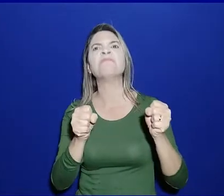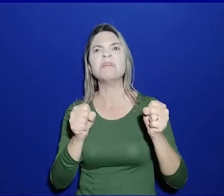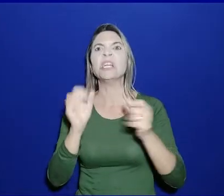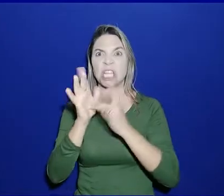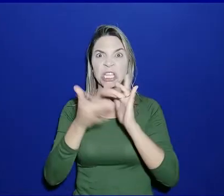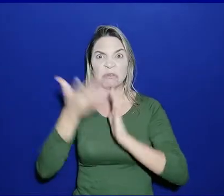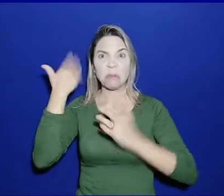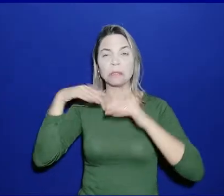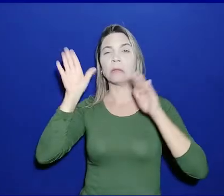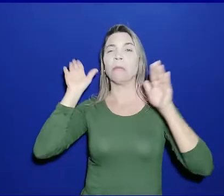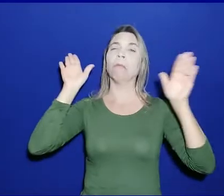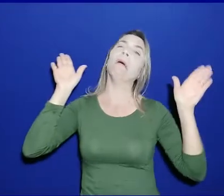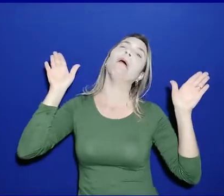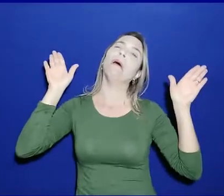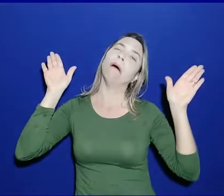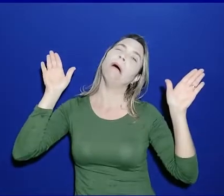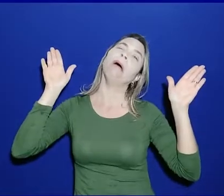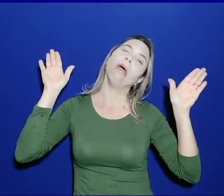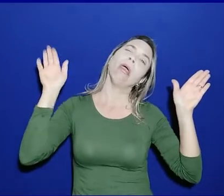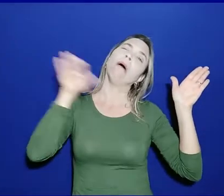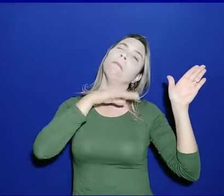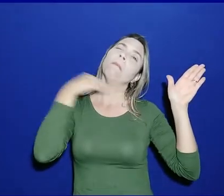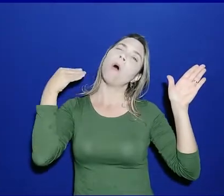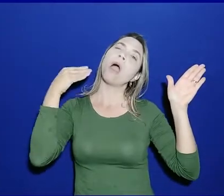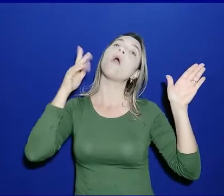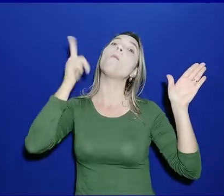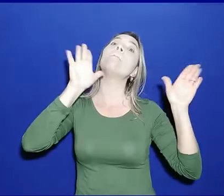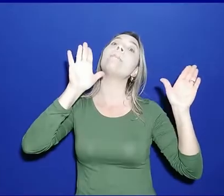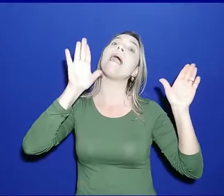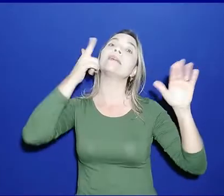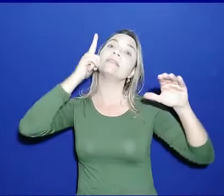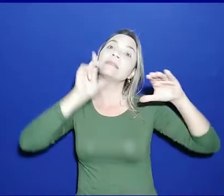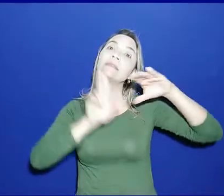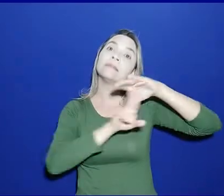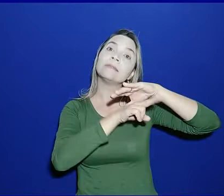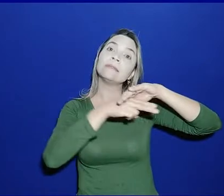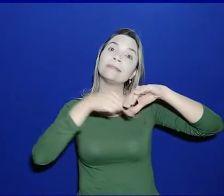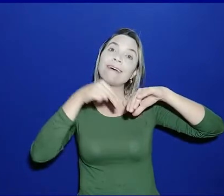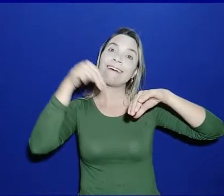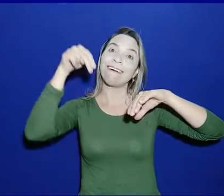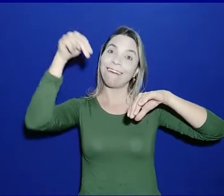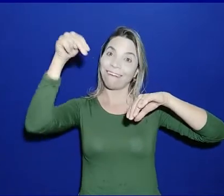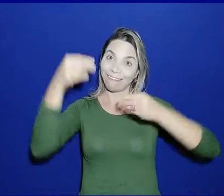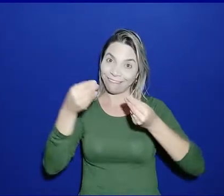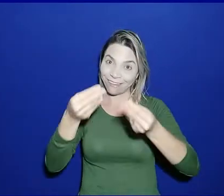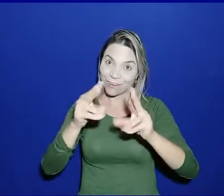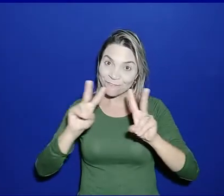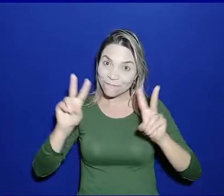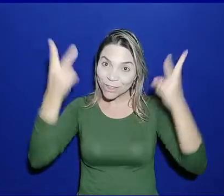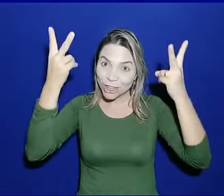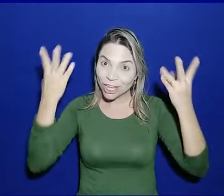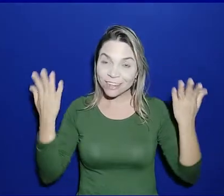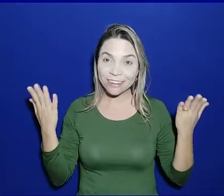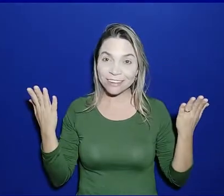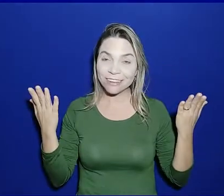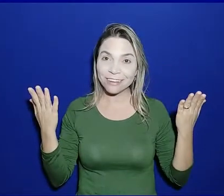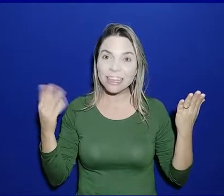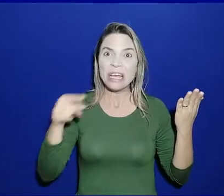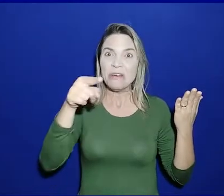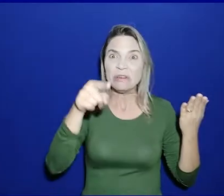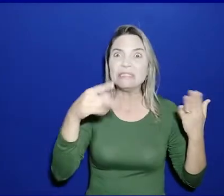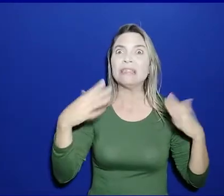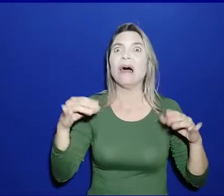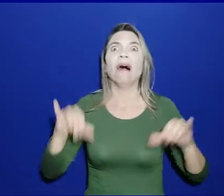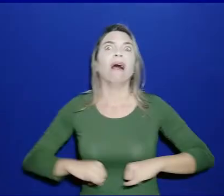na cruz, tem poder sobre a dor, no céu não haverá dor, tem poder sobre o sofrimento, sobre a inquietude. Então, quando o